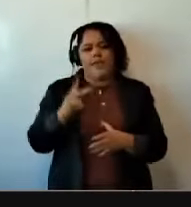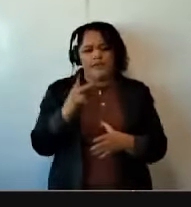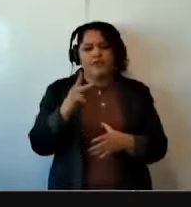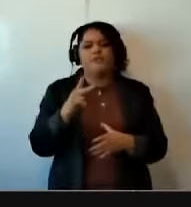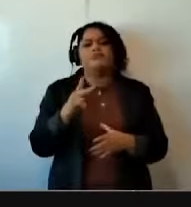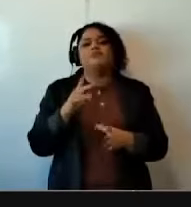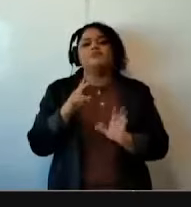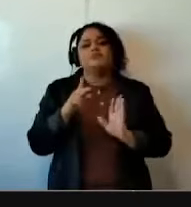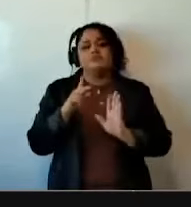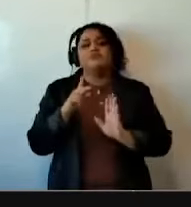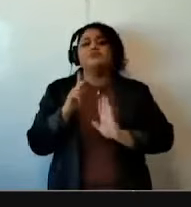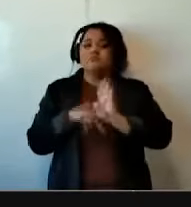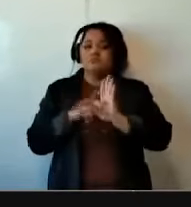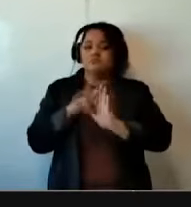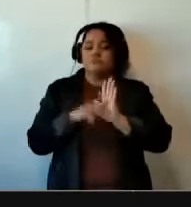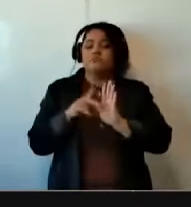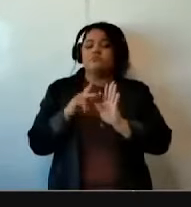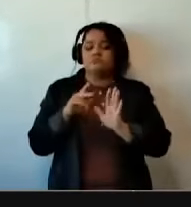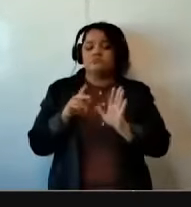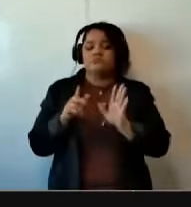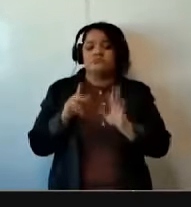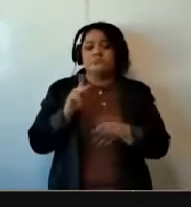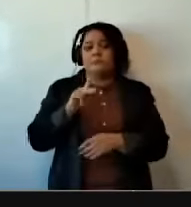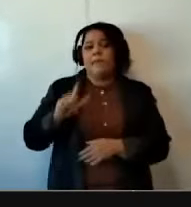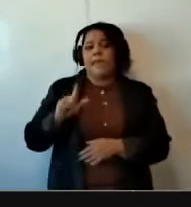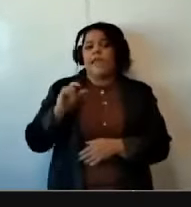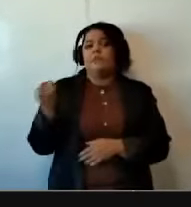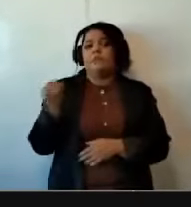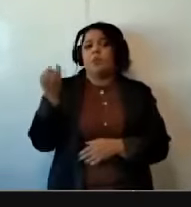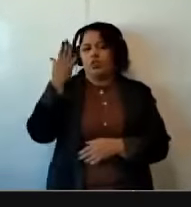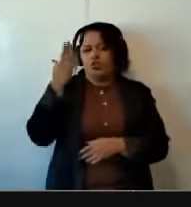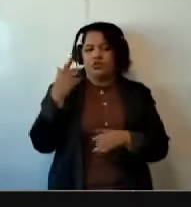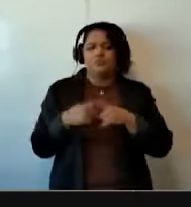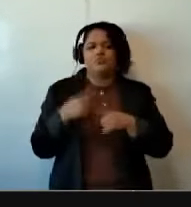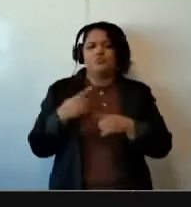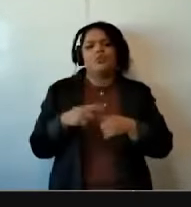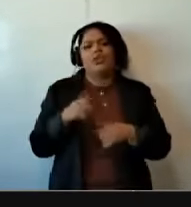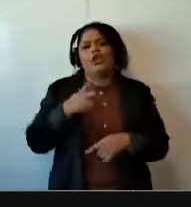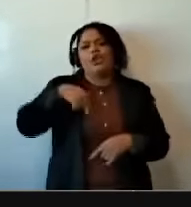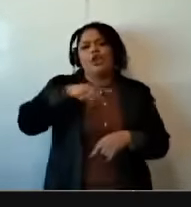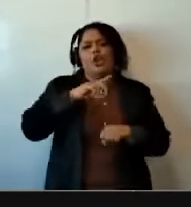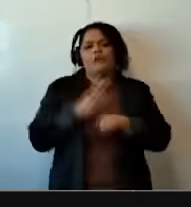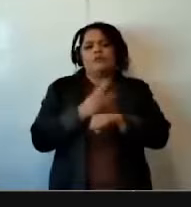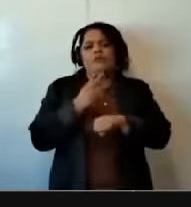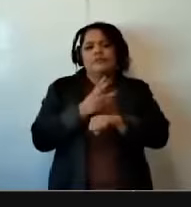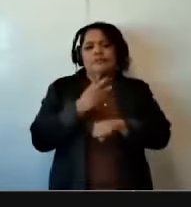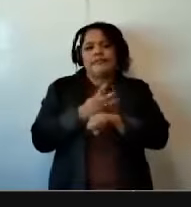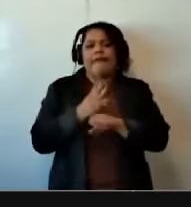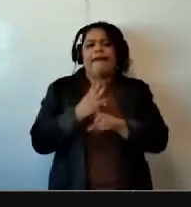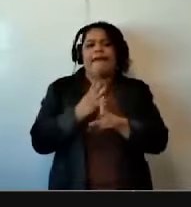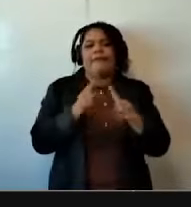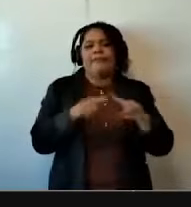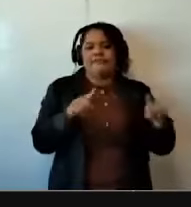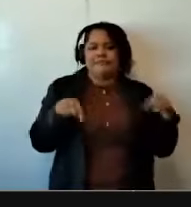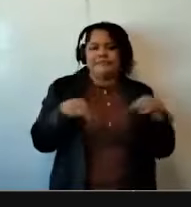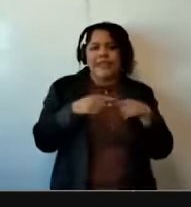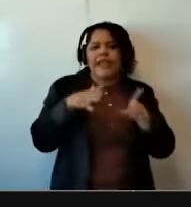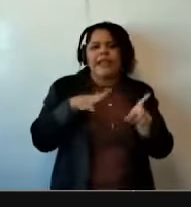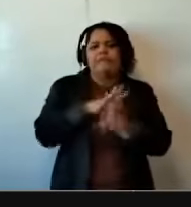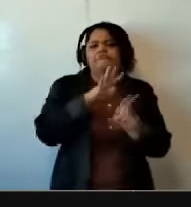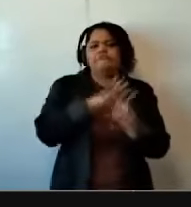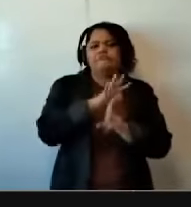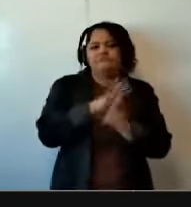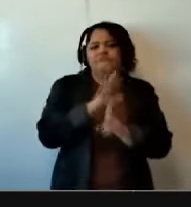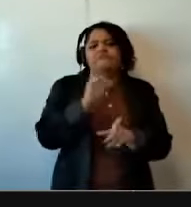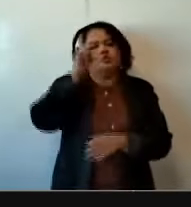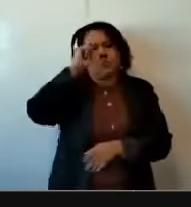muito importante, vereador, porque os nossos WhatsApps, demandas no gabinete chegam todos os dias, né, para tratarmos desse